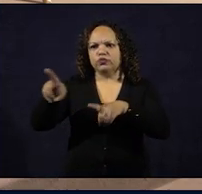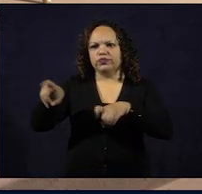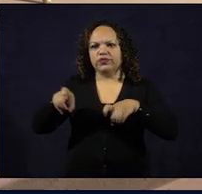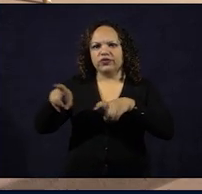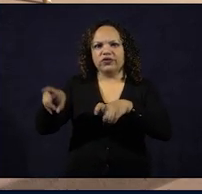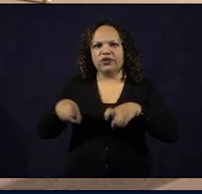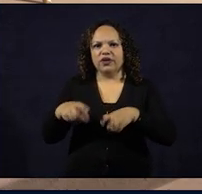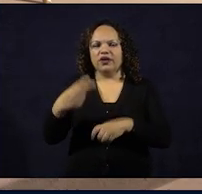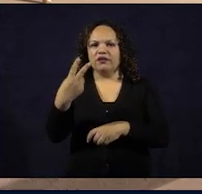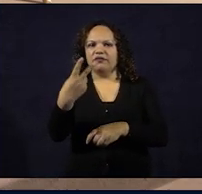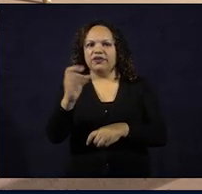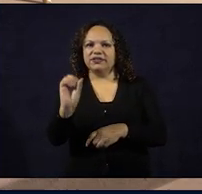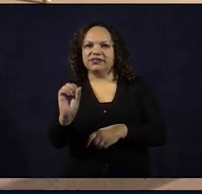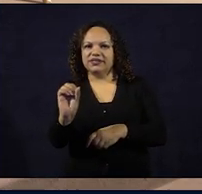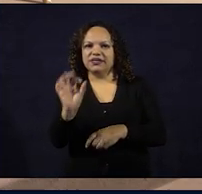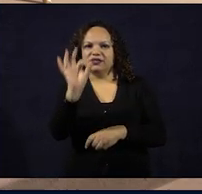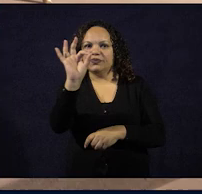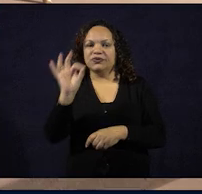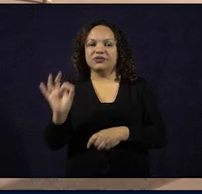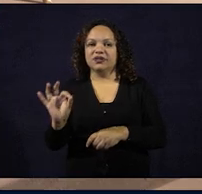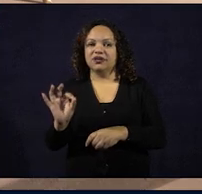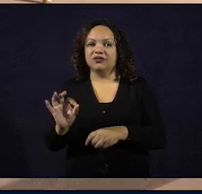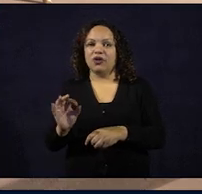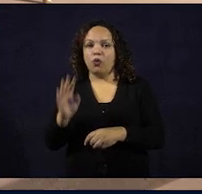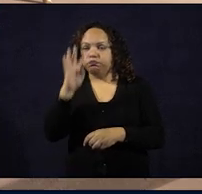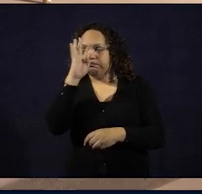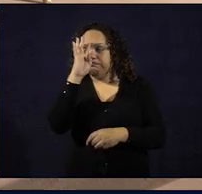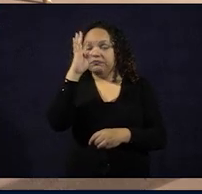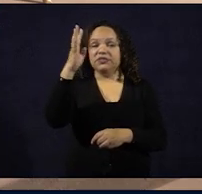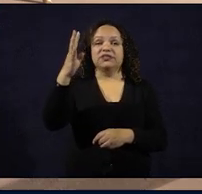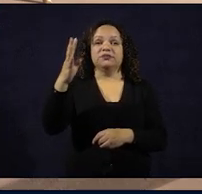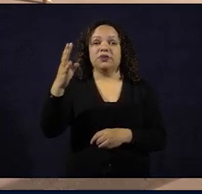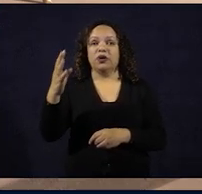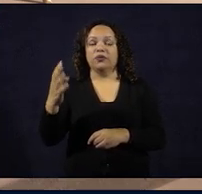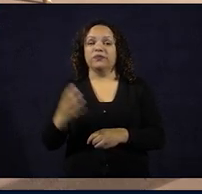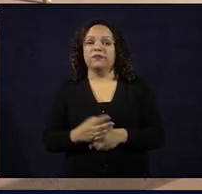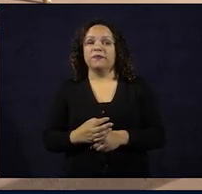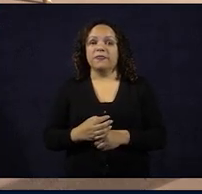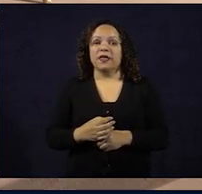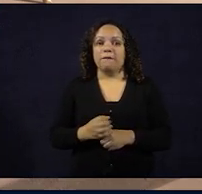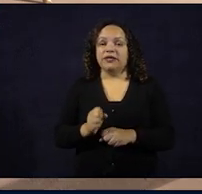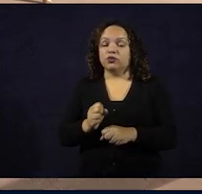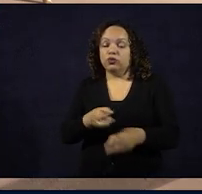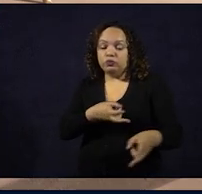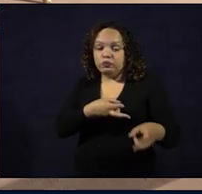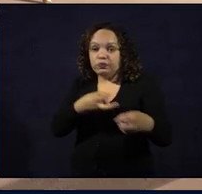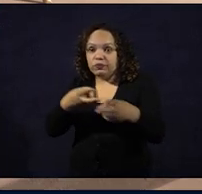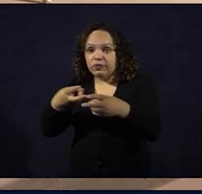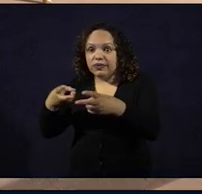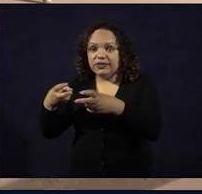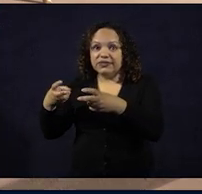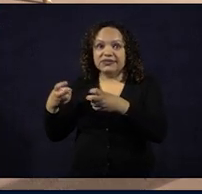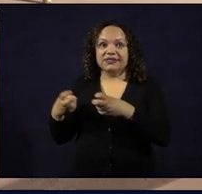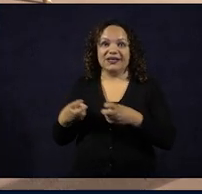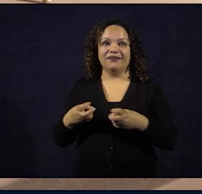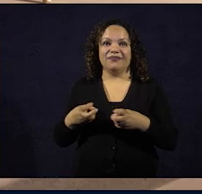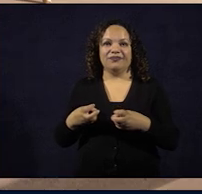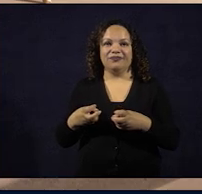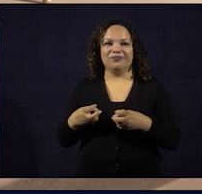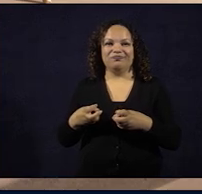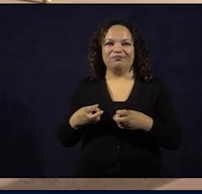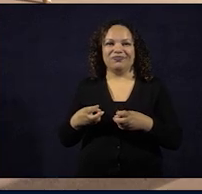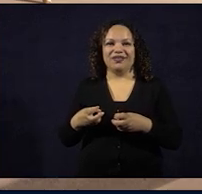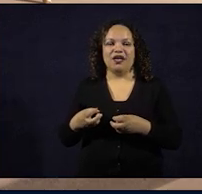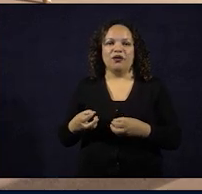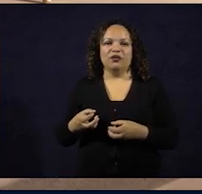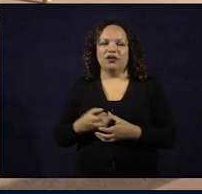você falou 26% do PIB o principal setor da economia mas que quando a gente vai olhar na bolsa a gente é muito pouco